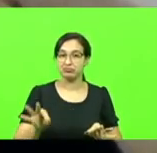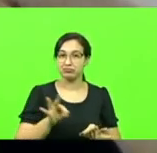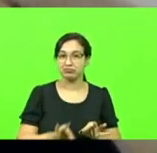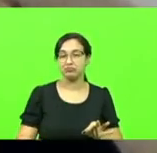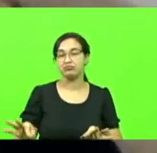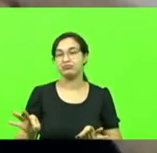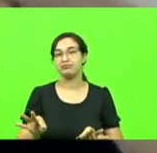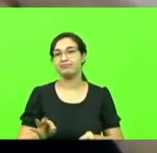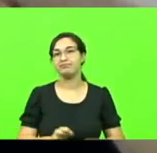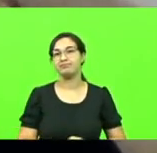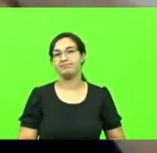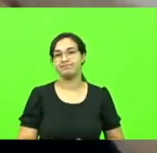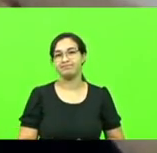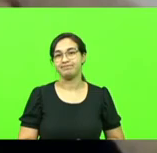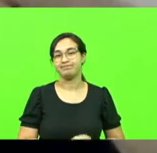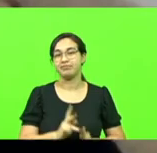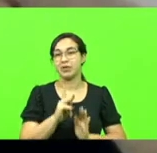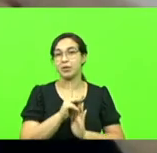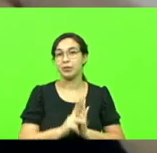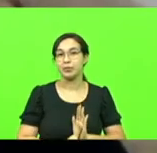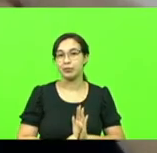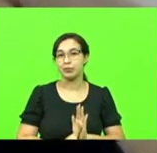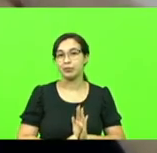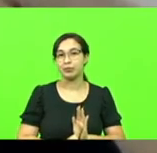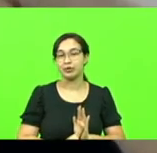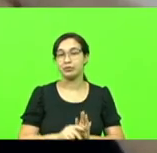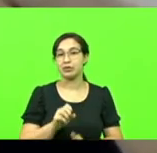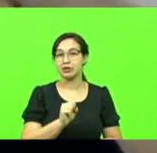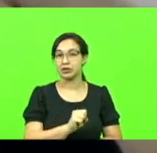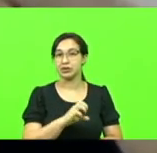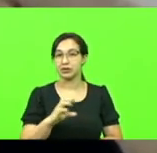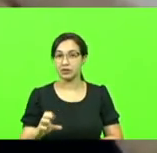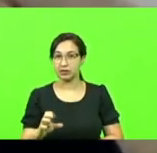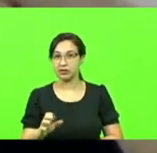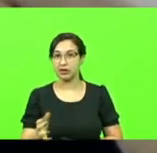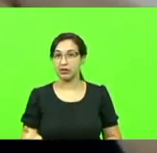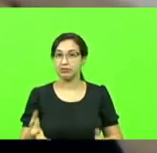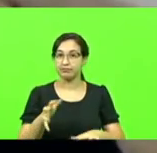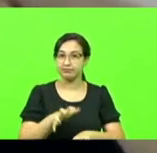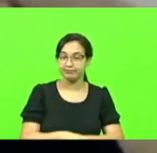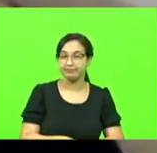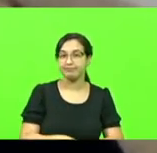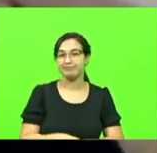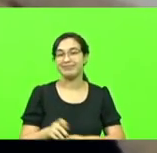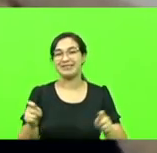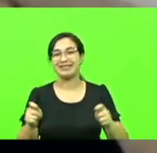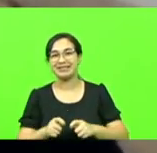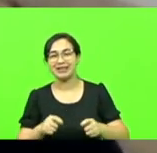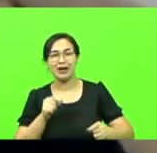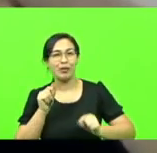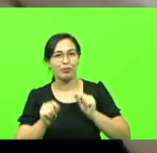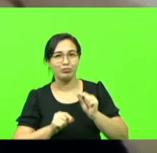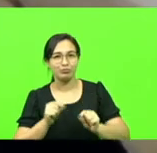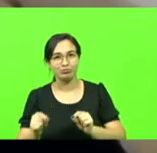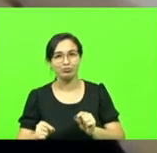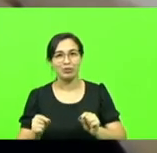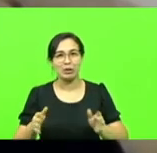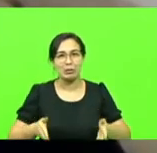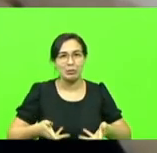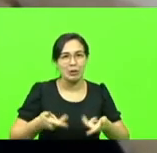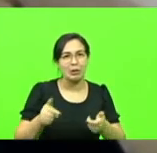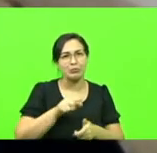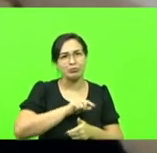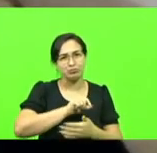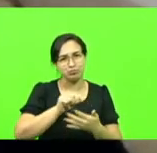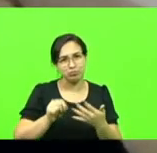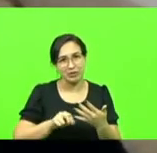com o programa SC Mais Acessível, né, tem nos dado a oportunidade de melhorar em vários quesitos. Mas,